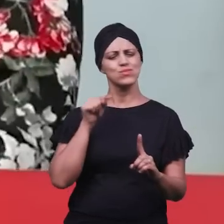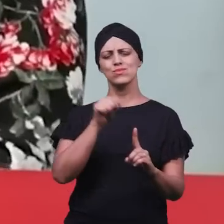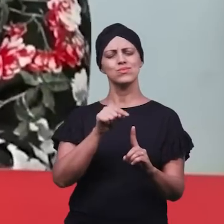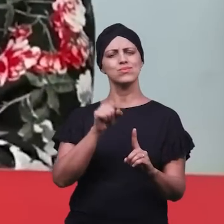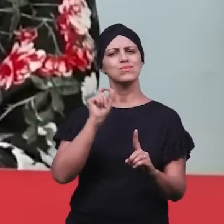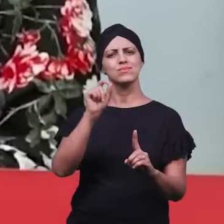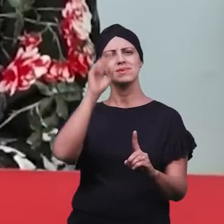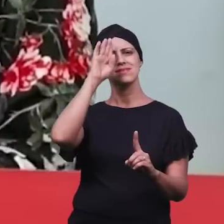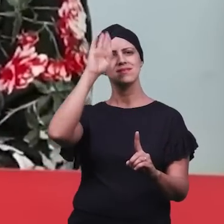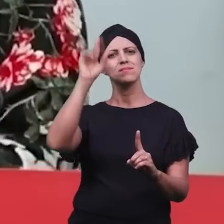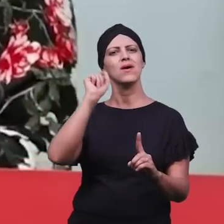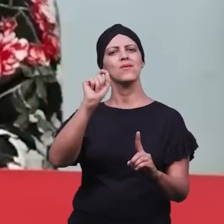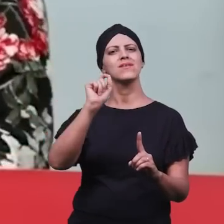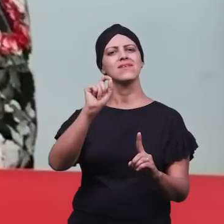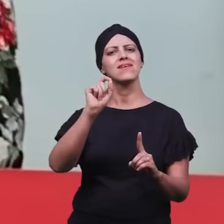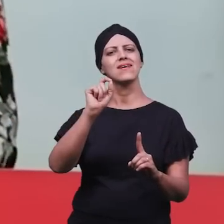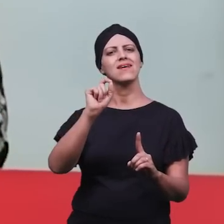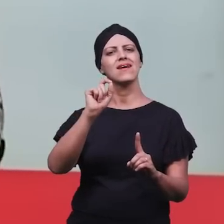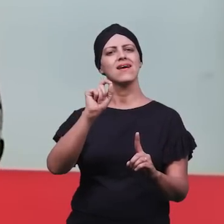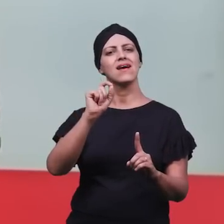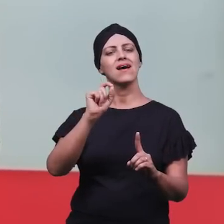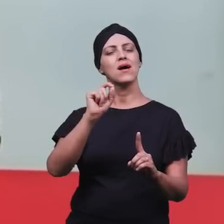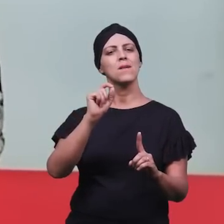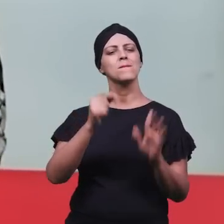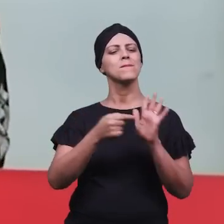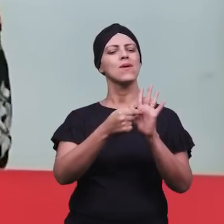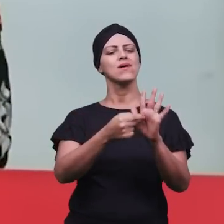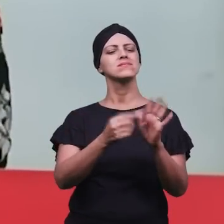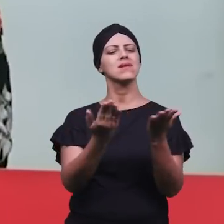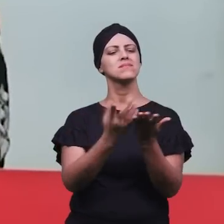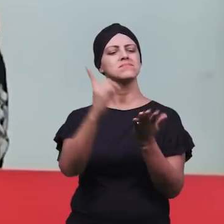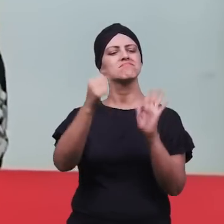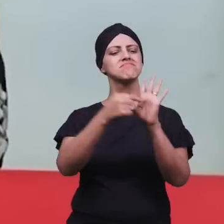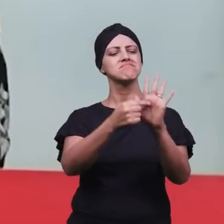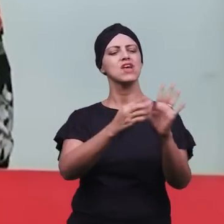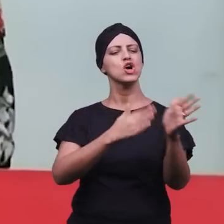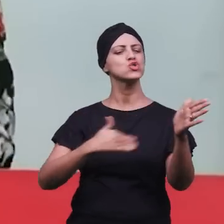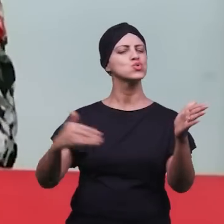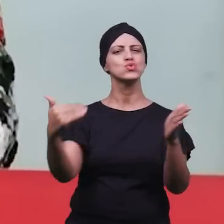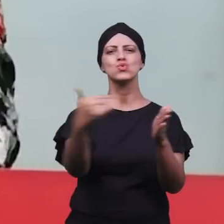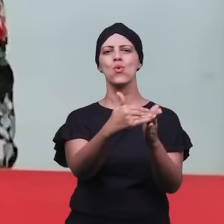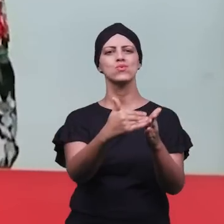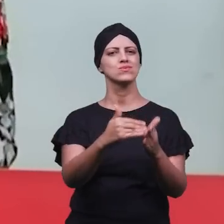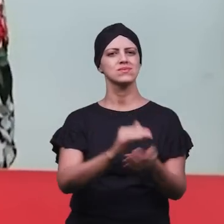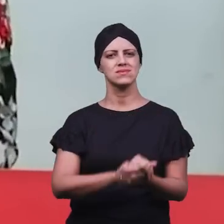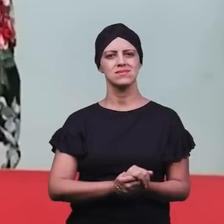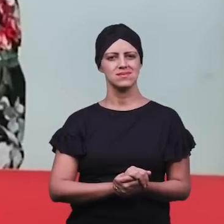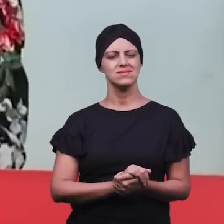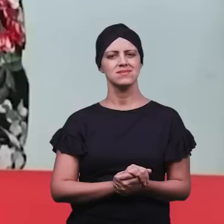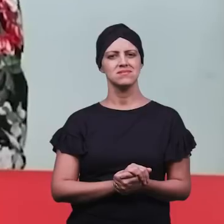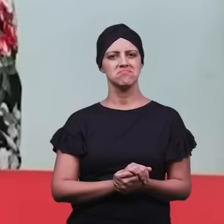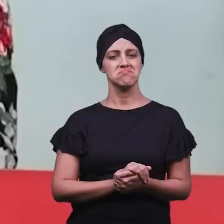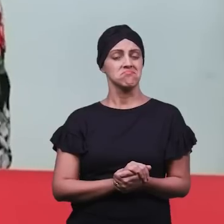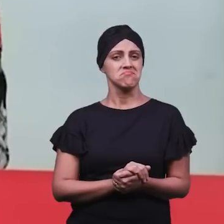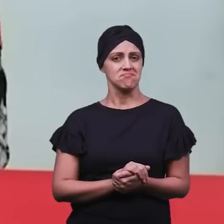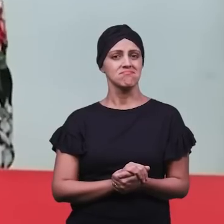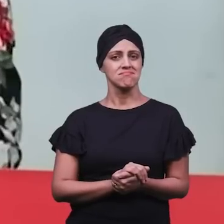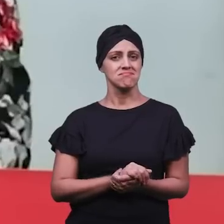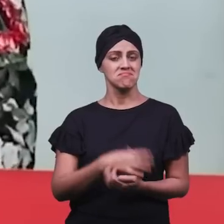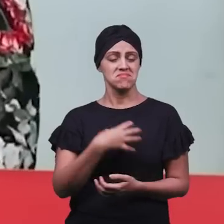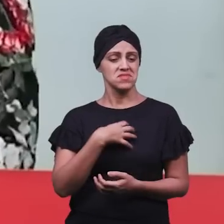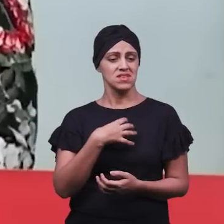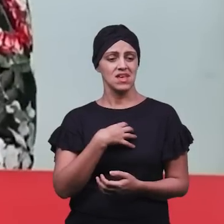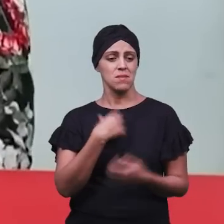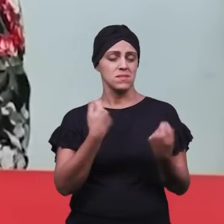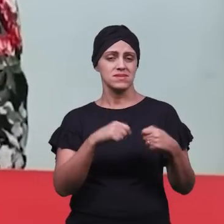objetivo principal é levarmos a palavra do Senhor a todos, independente da sua